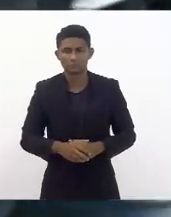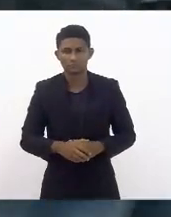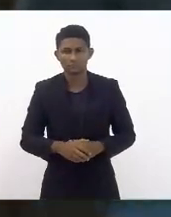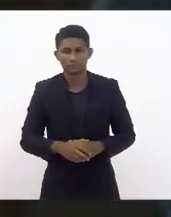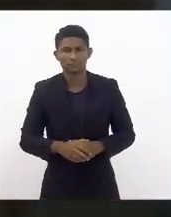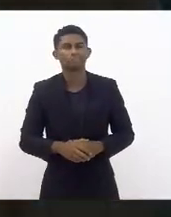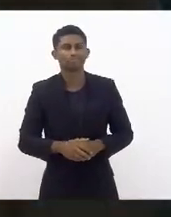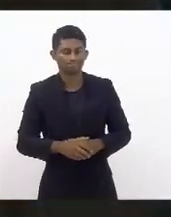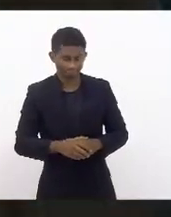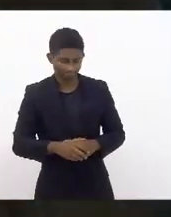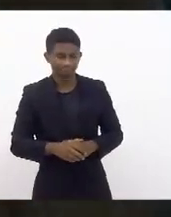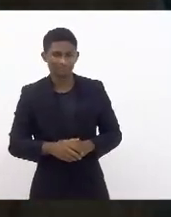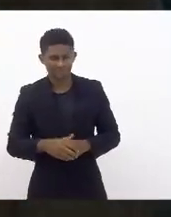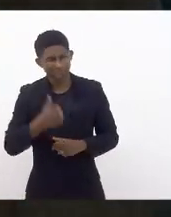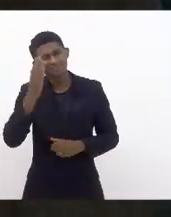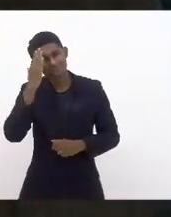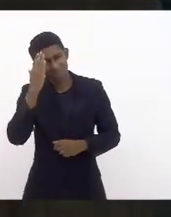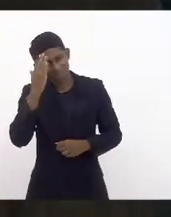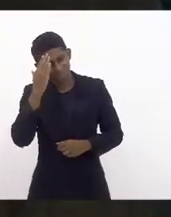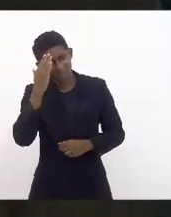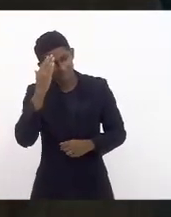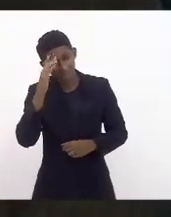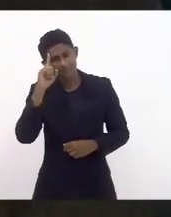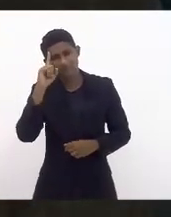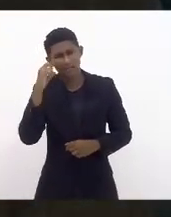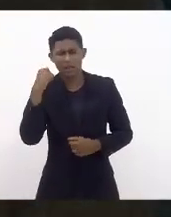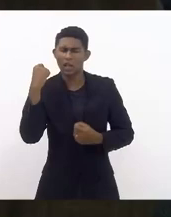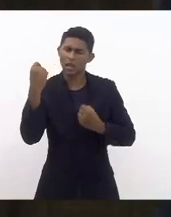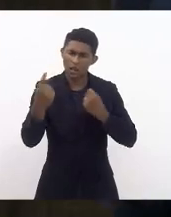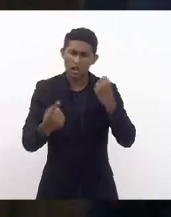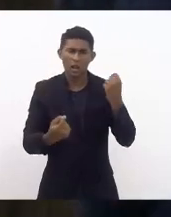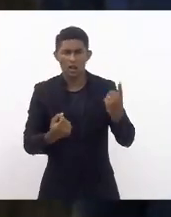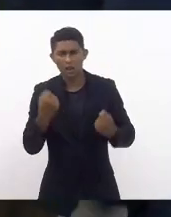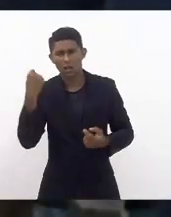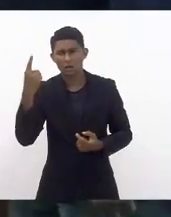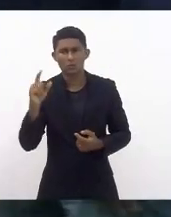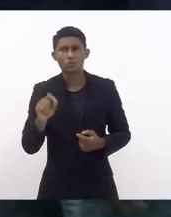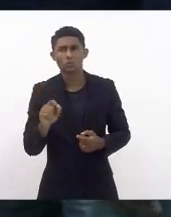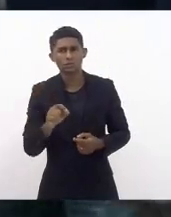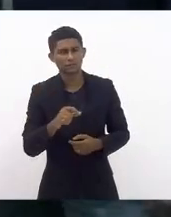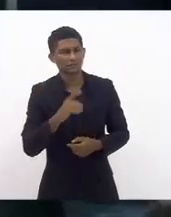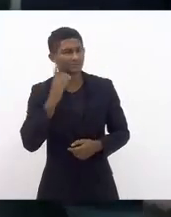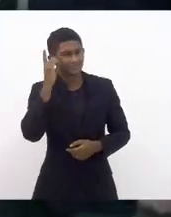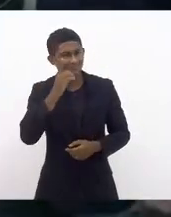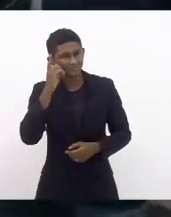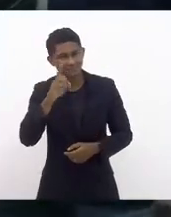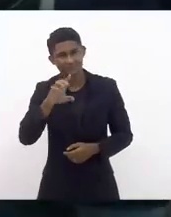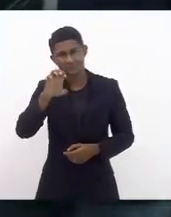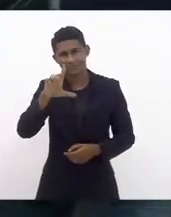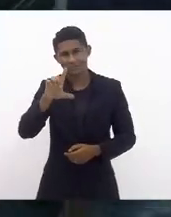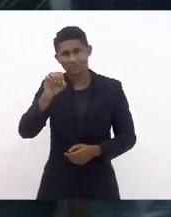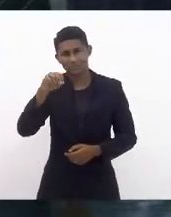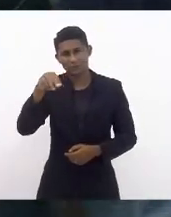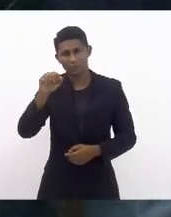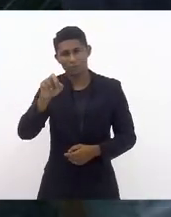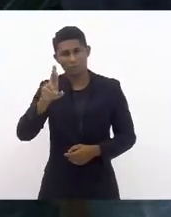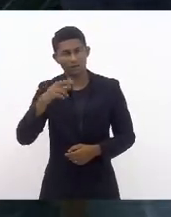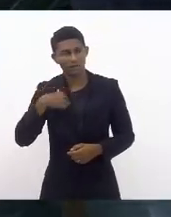é este acontecimento. Eu divergi do deputado Eliomar Coelho.